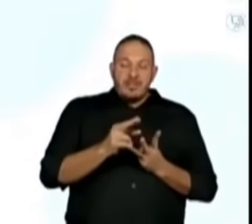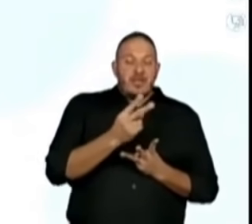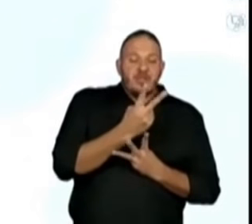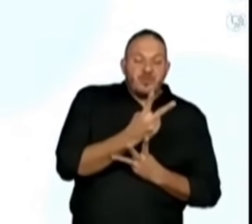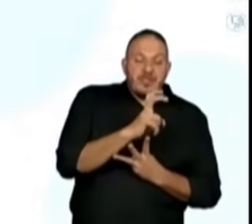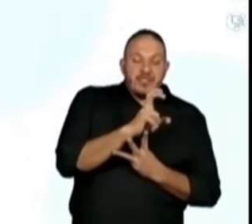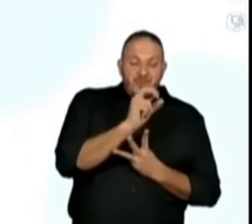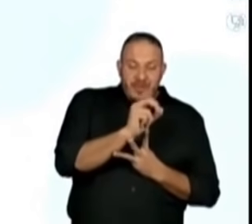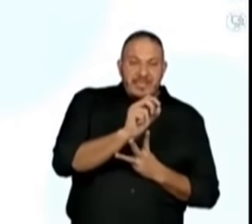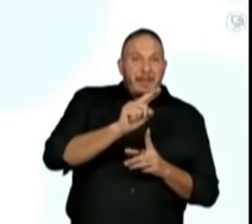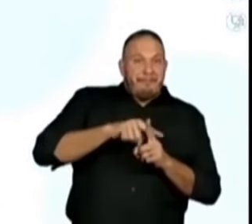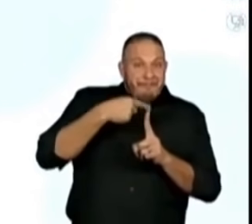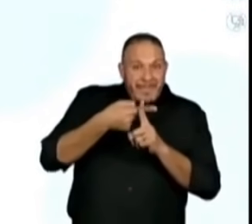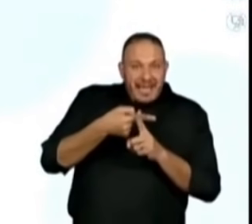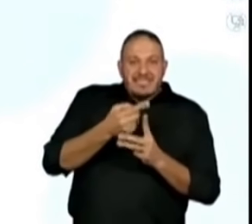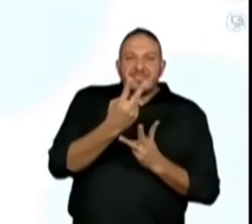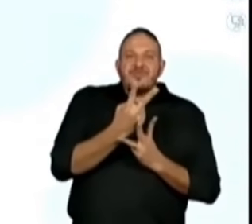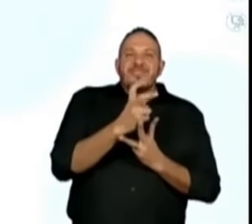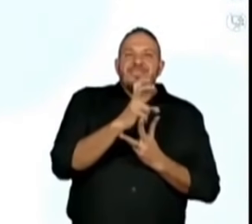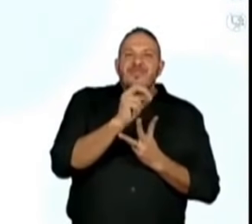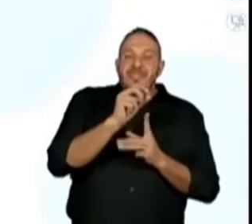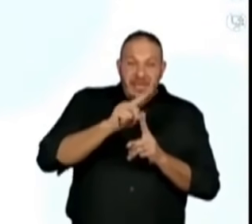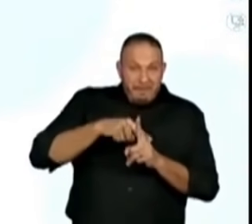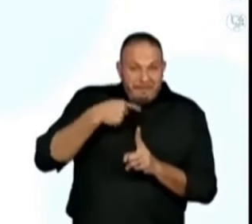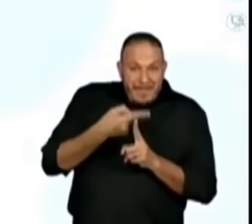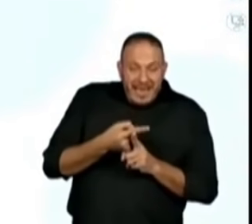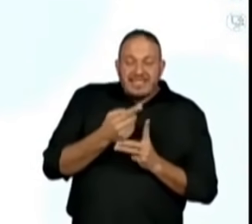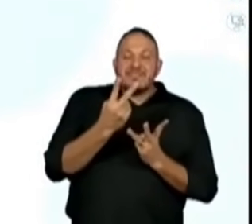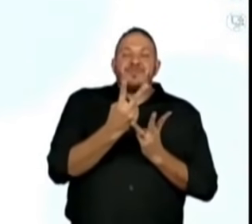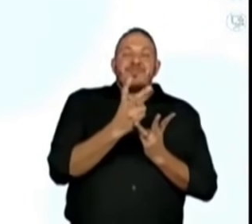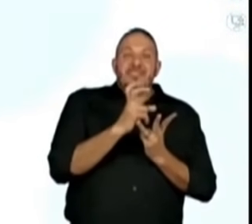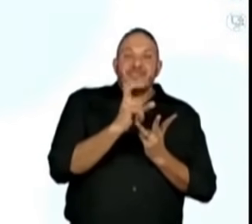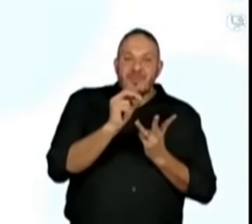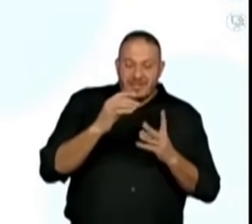750 gramas, tá? Então,